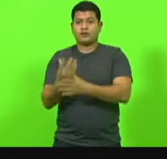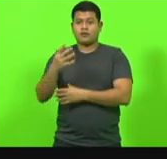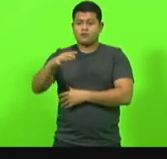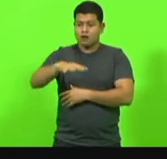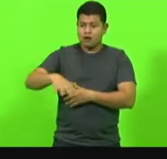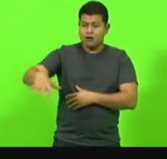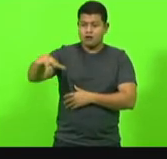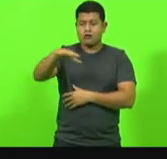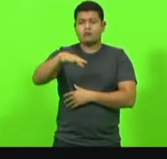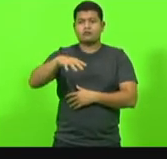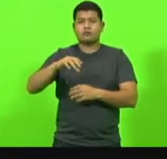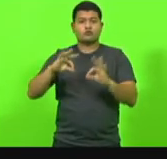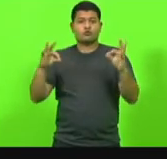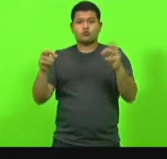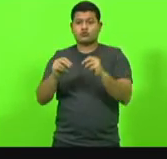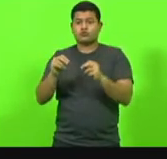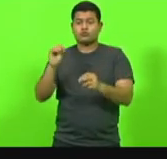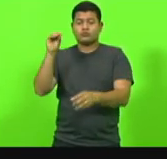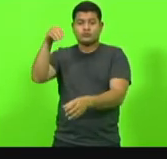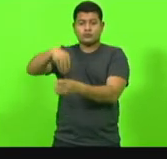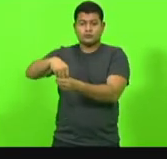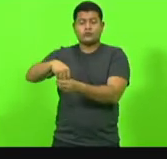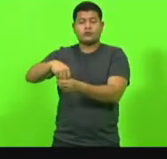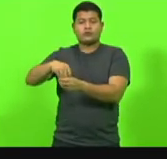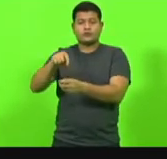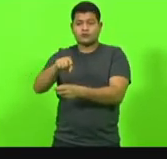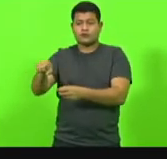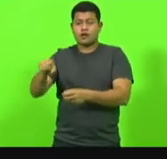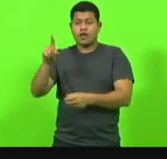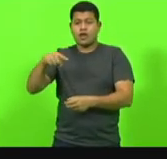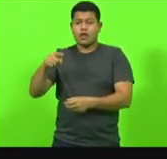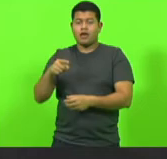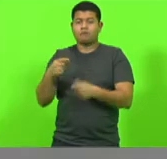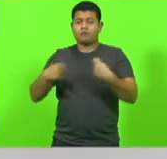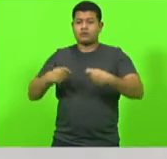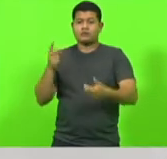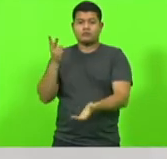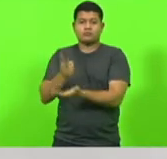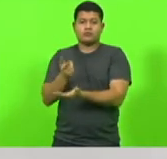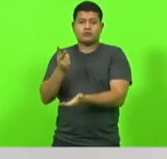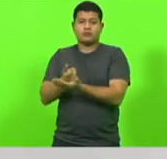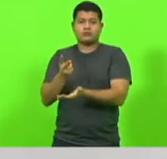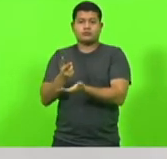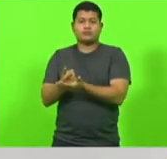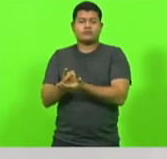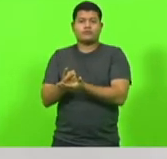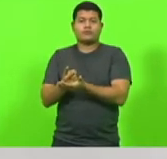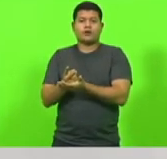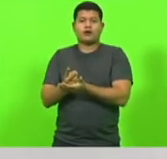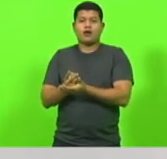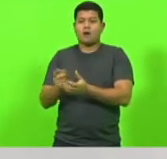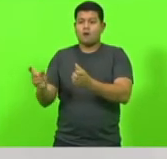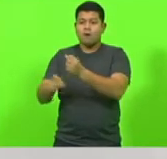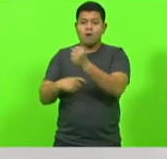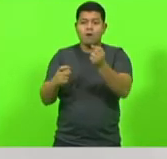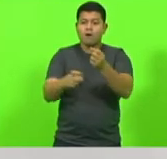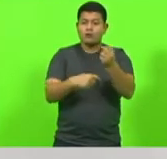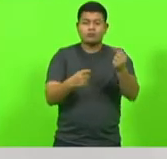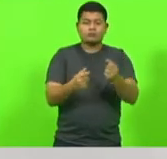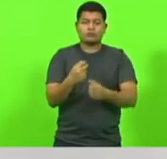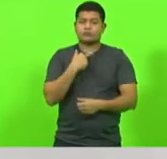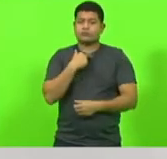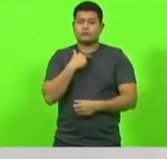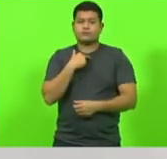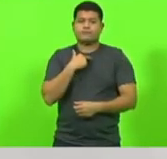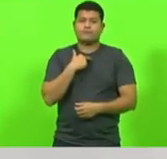e tudo dentro daquela área se torna, então, unidade de conservação. E aí, as pessoas que estão dentro, em